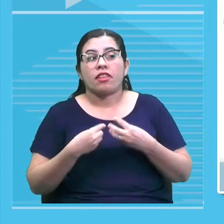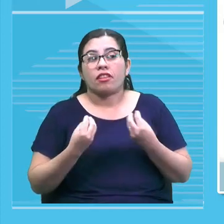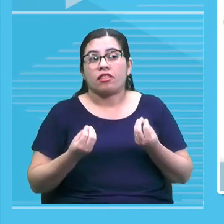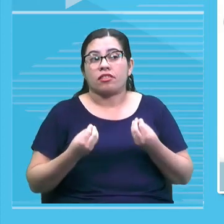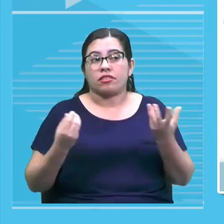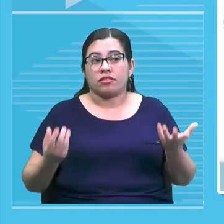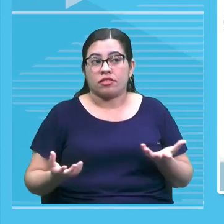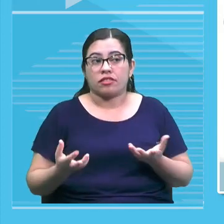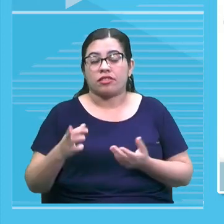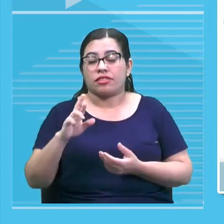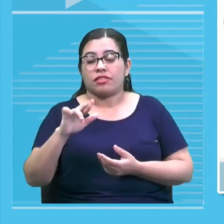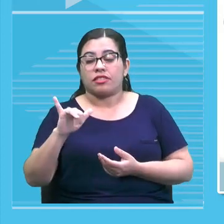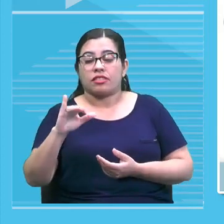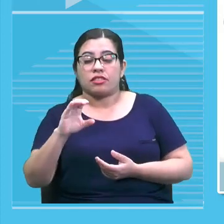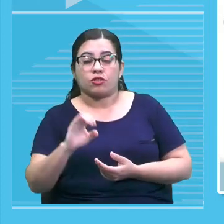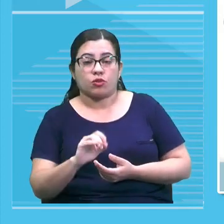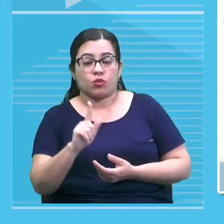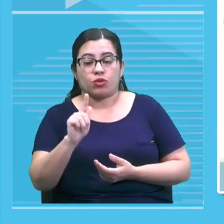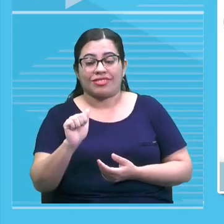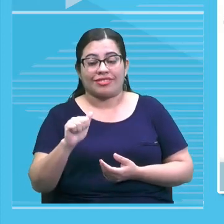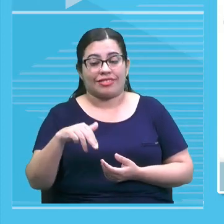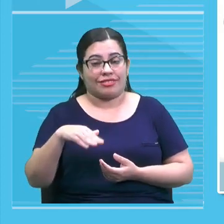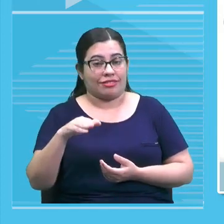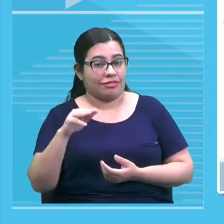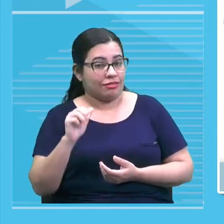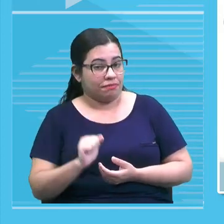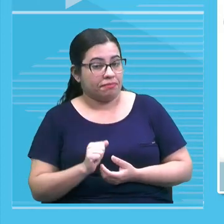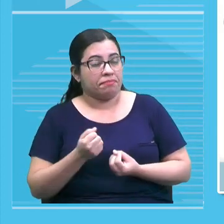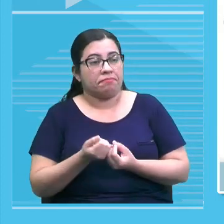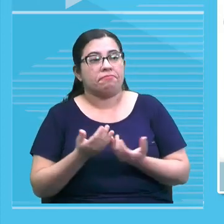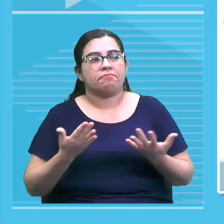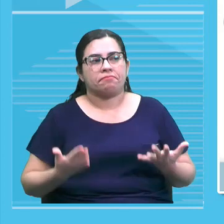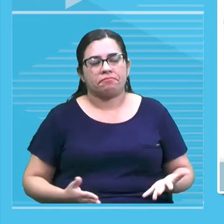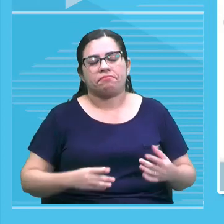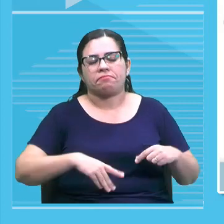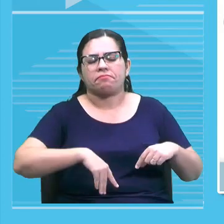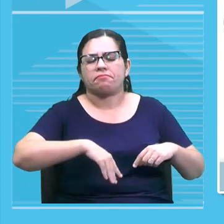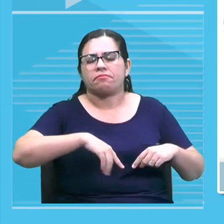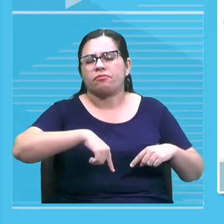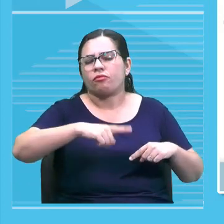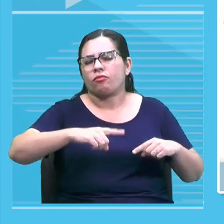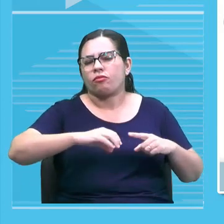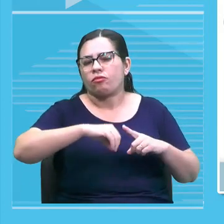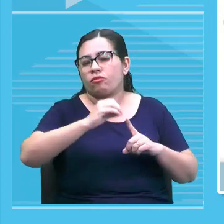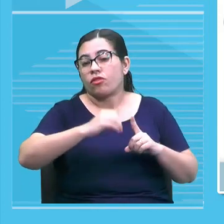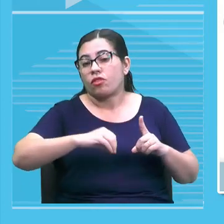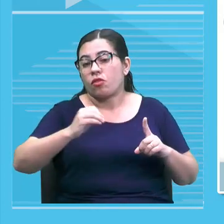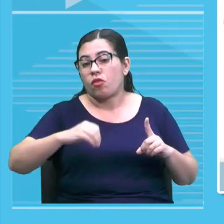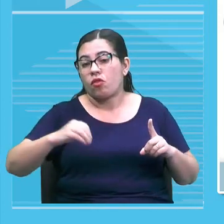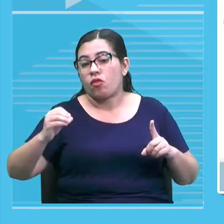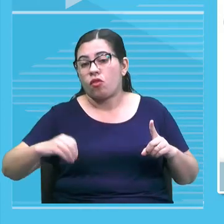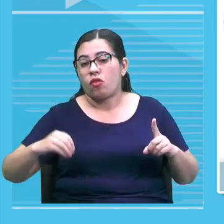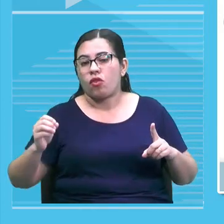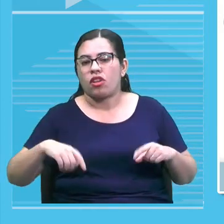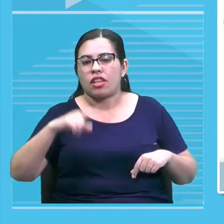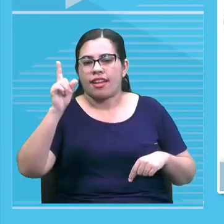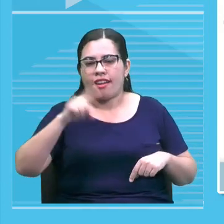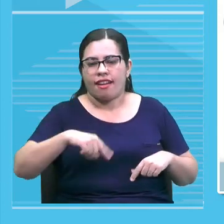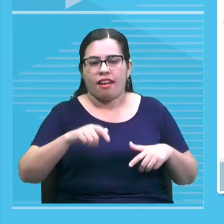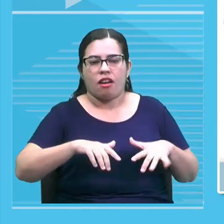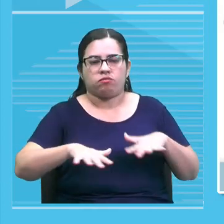raios gama ela é uma onda que tem alta frequência